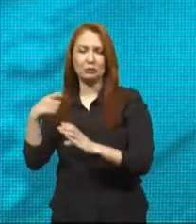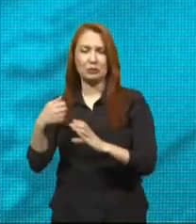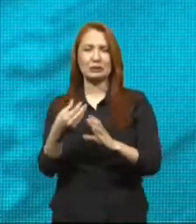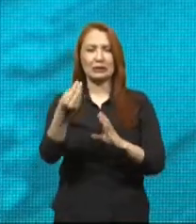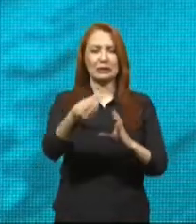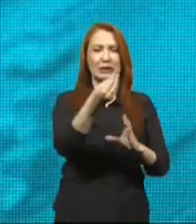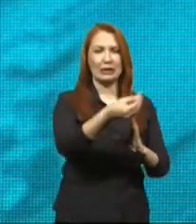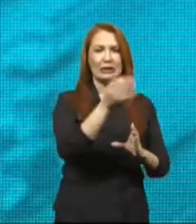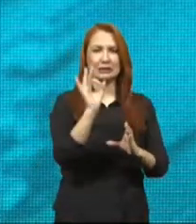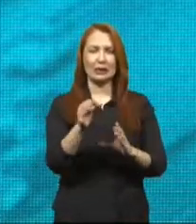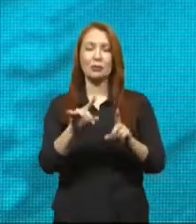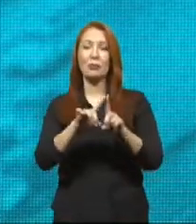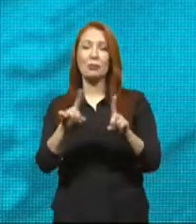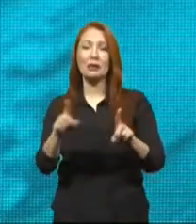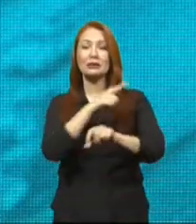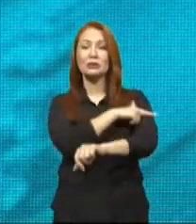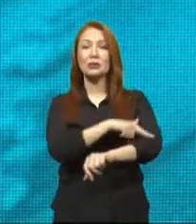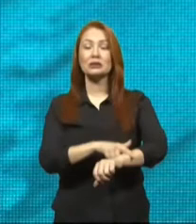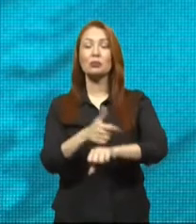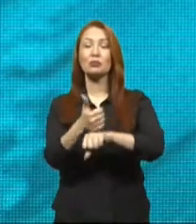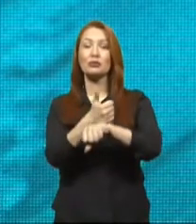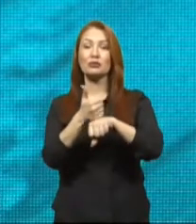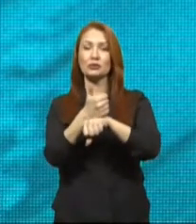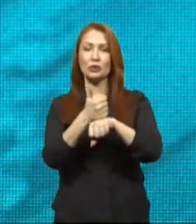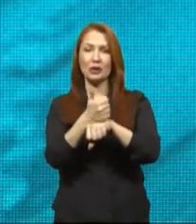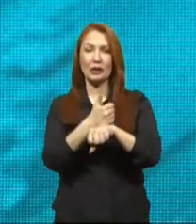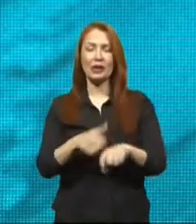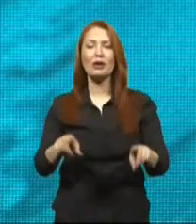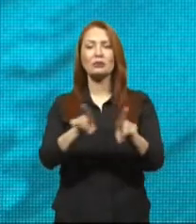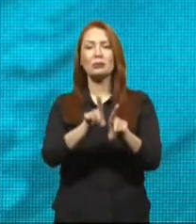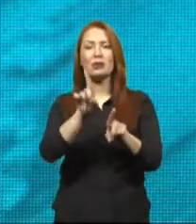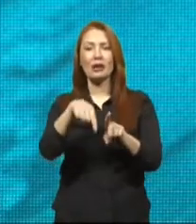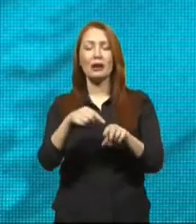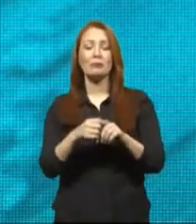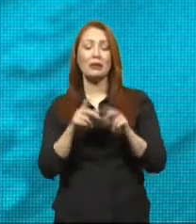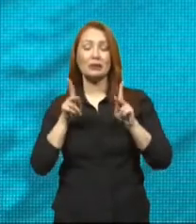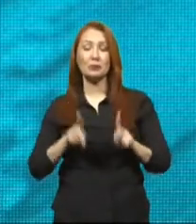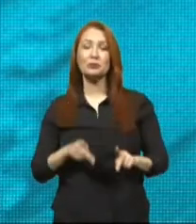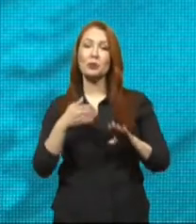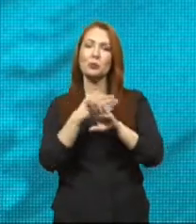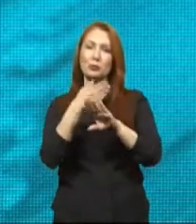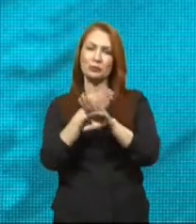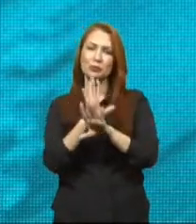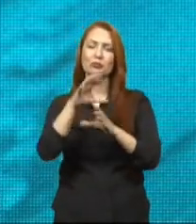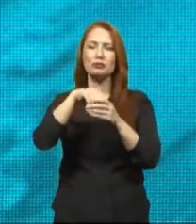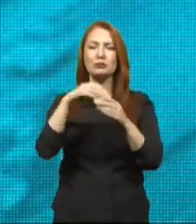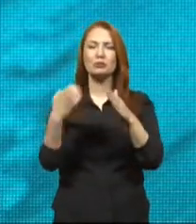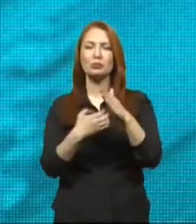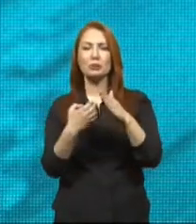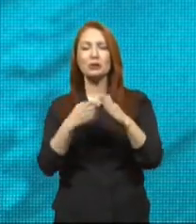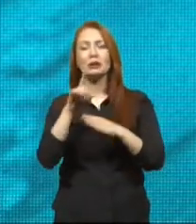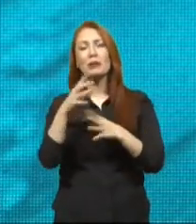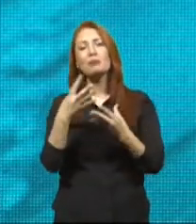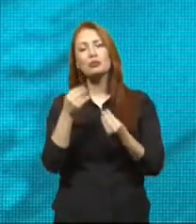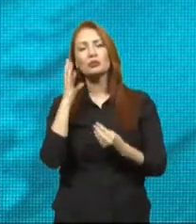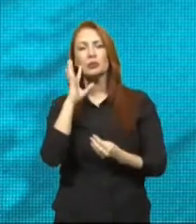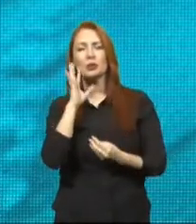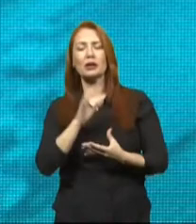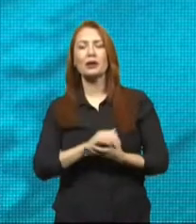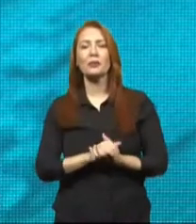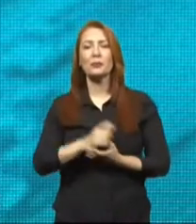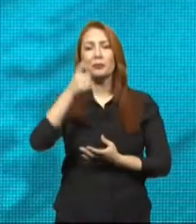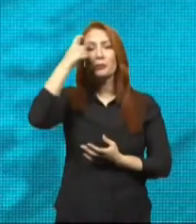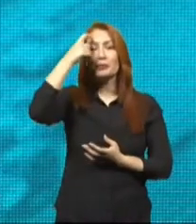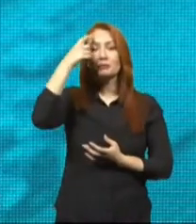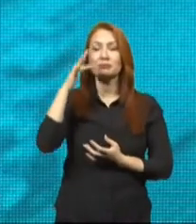educação profissional, né? Do corpo, sim, das pessoas que fazem parte das cooperativas, que também é muito legal, uma perspectiva muito boa, né?